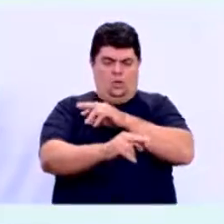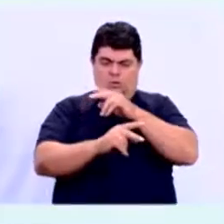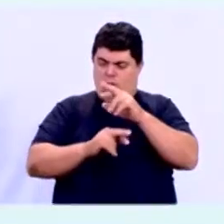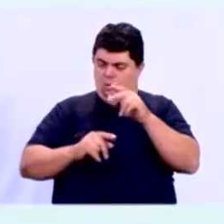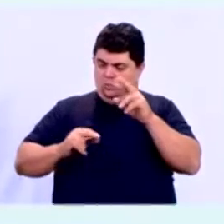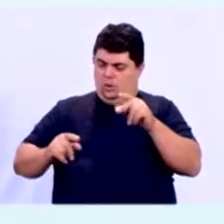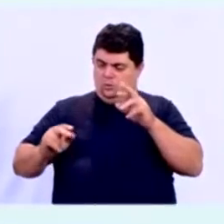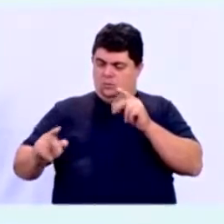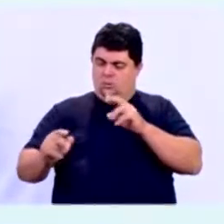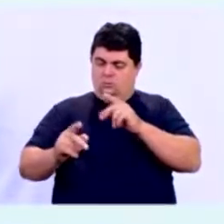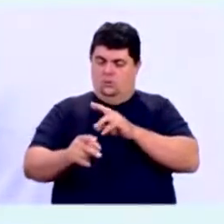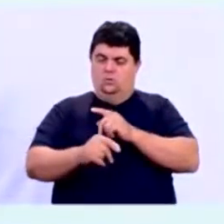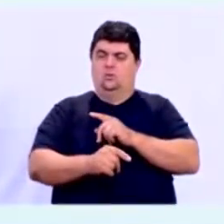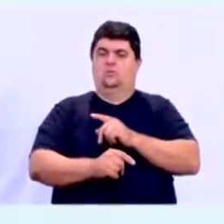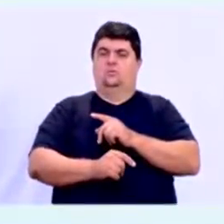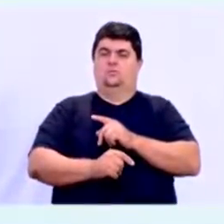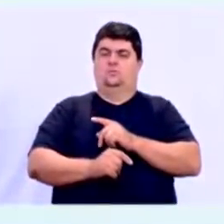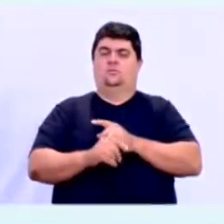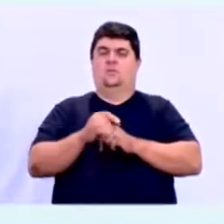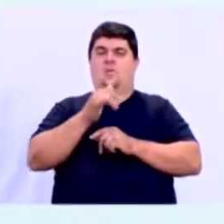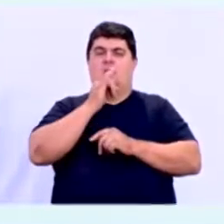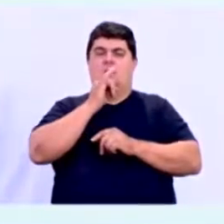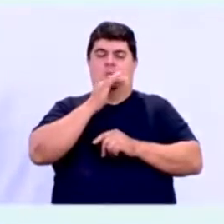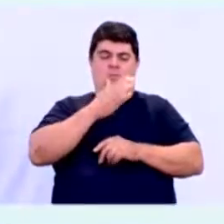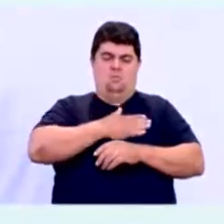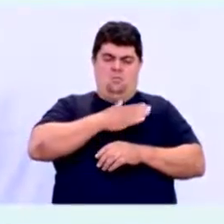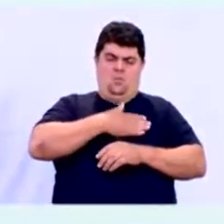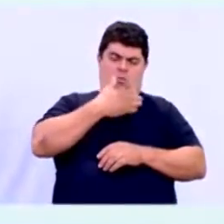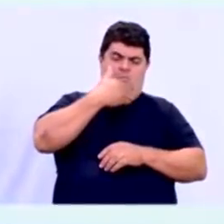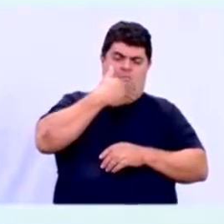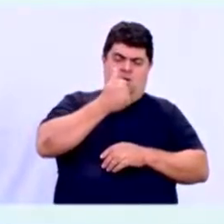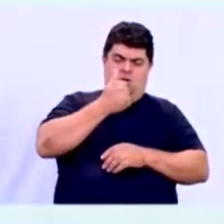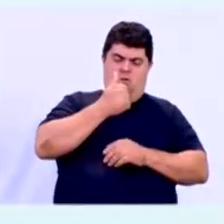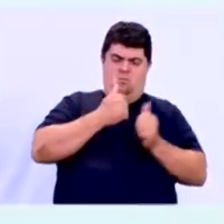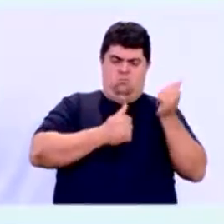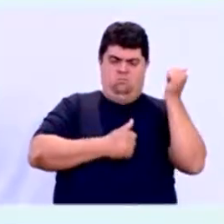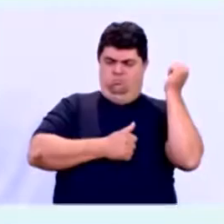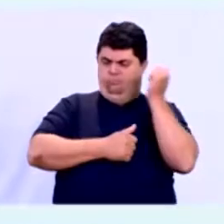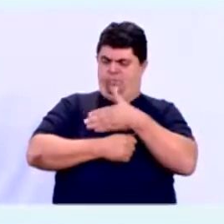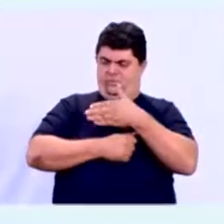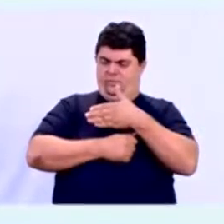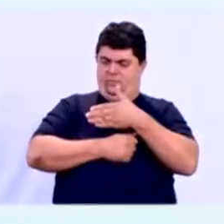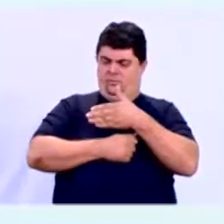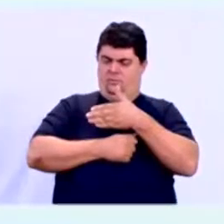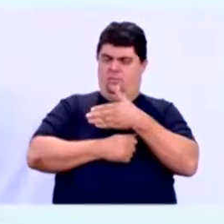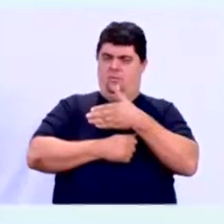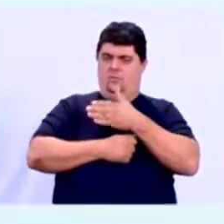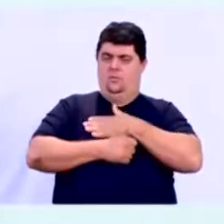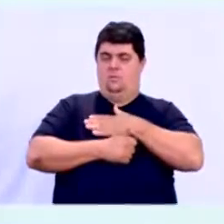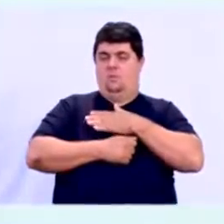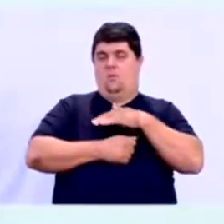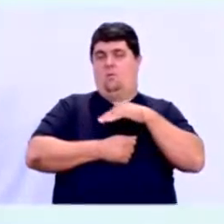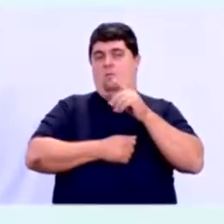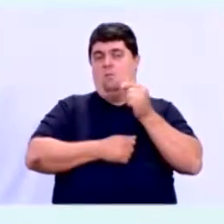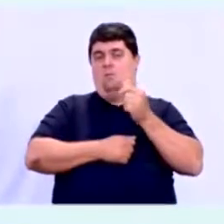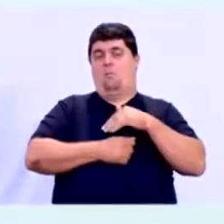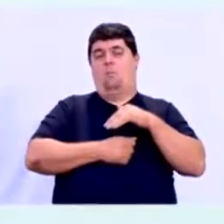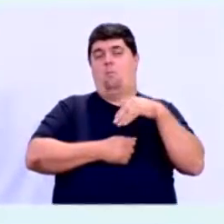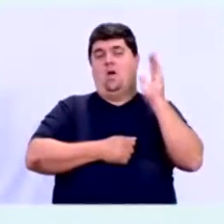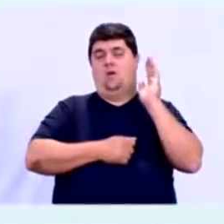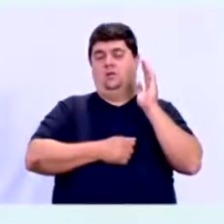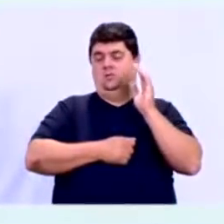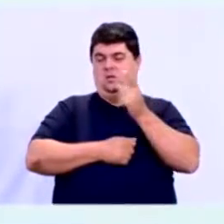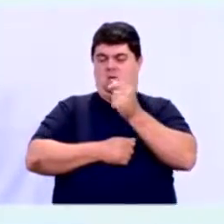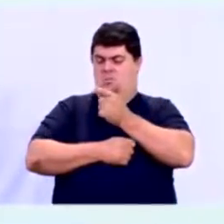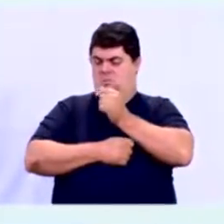seu produto ele possui uma maior qualidade que o produto que está no mercado. Então, esse é uma estratégia que vai diferenciar o